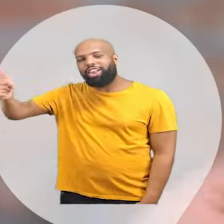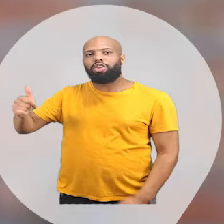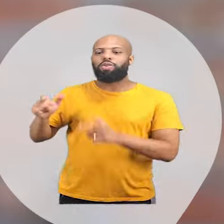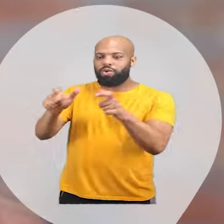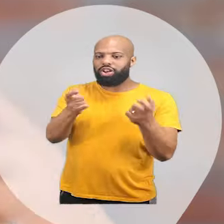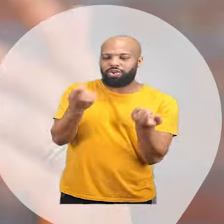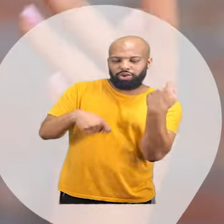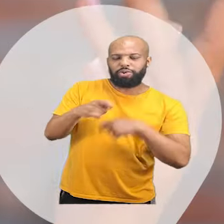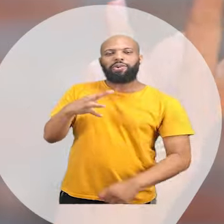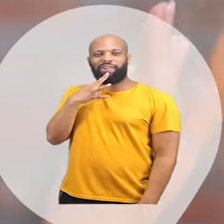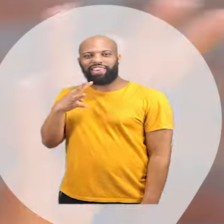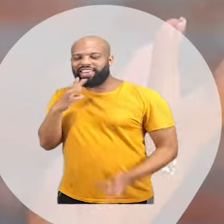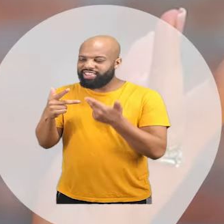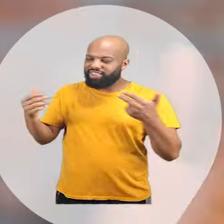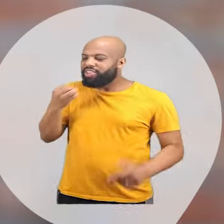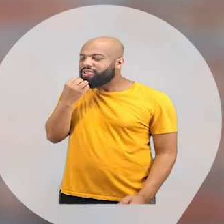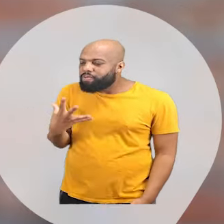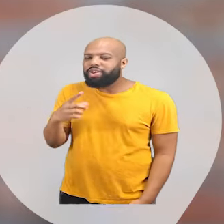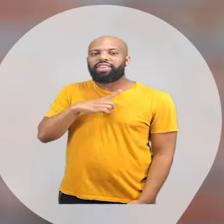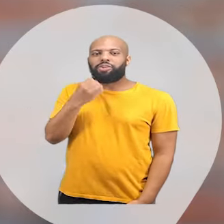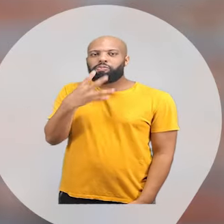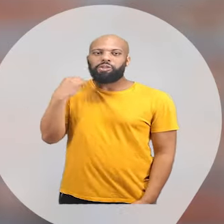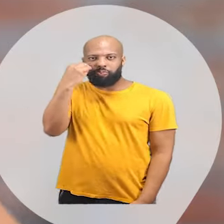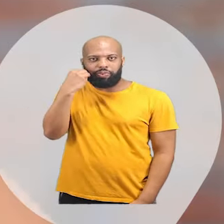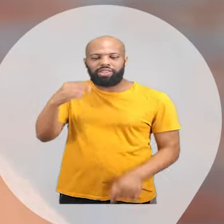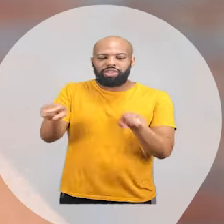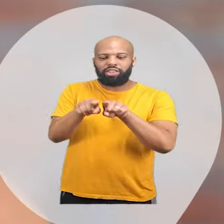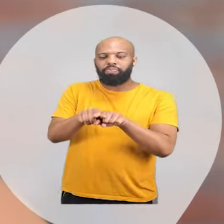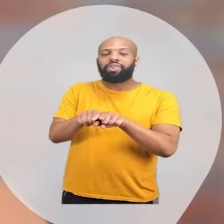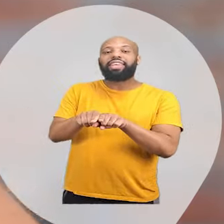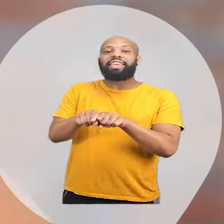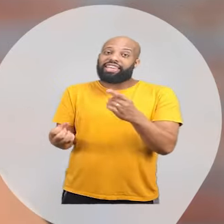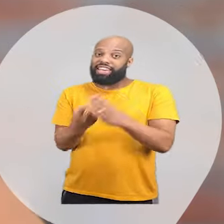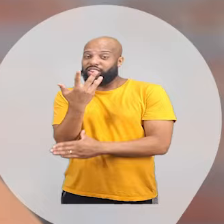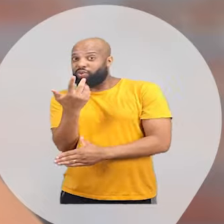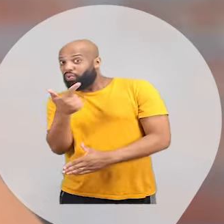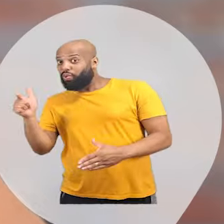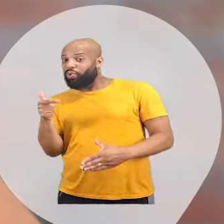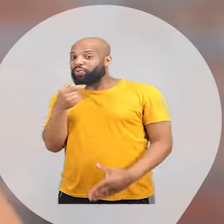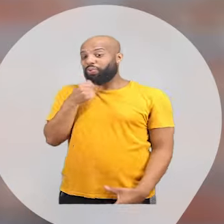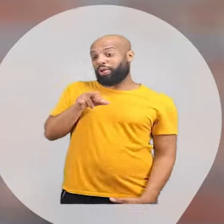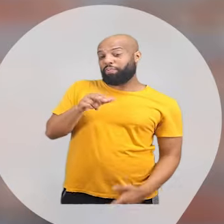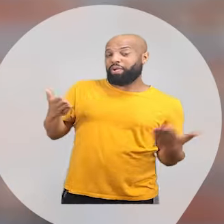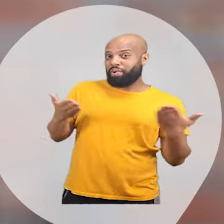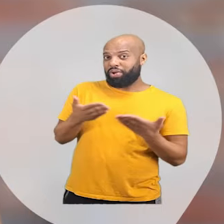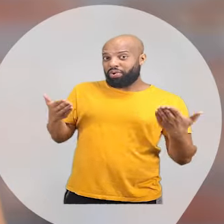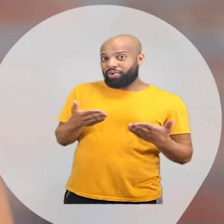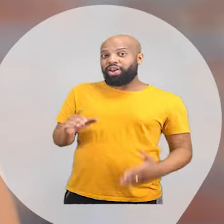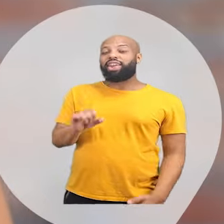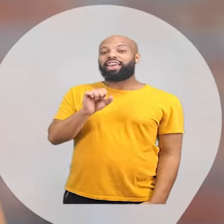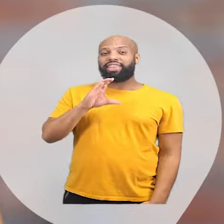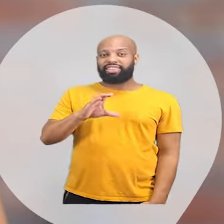lugares economiza conhece coisa boa tem boas experiências e a gente criou um irmãozinho Doutor que é o